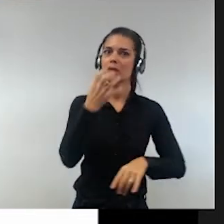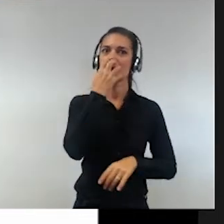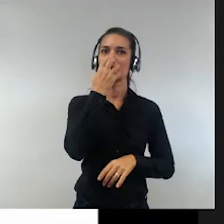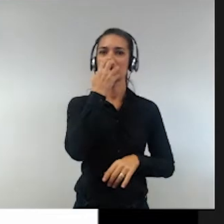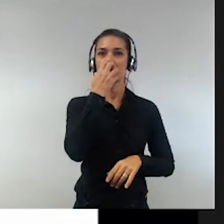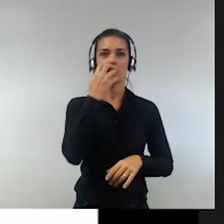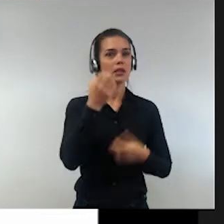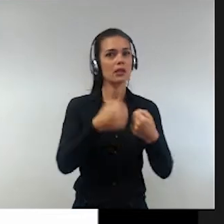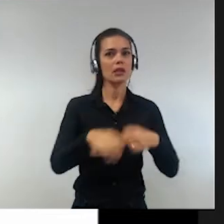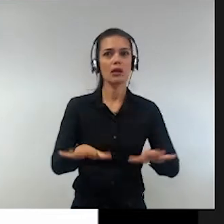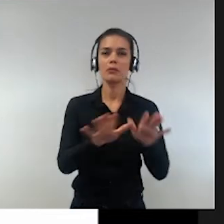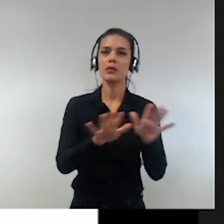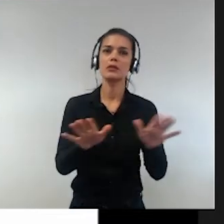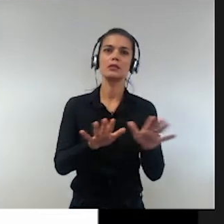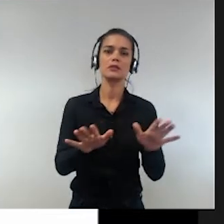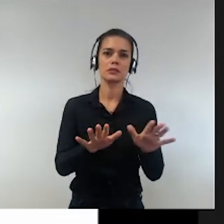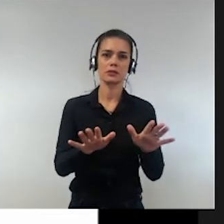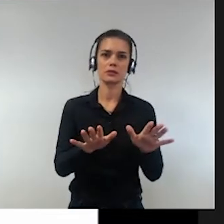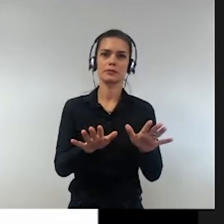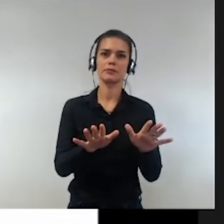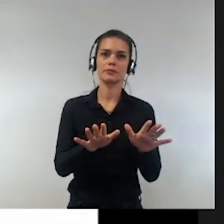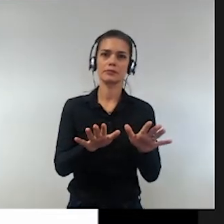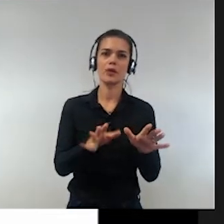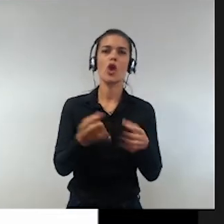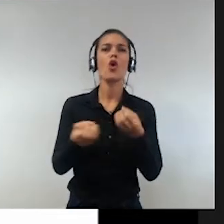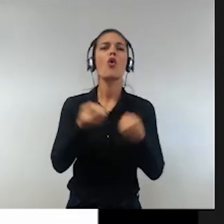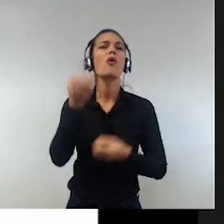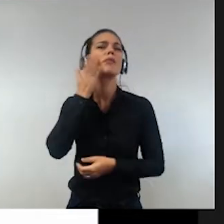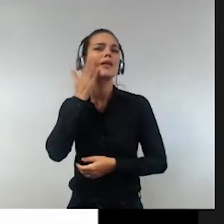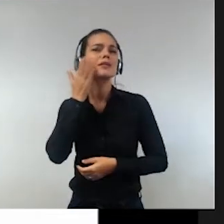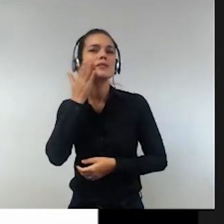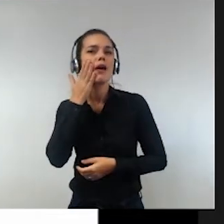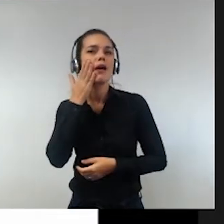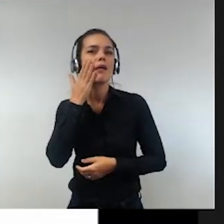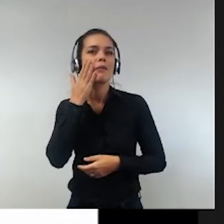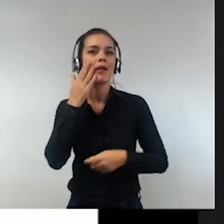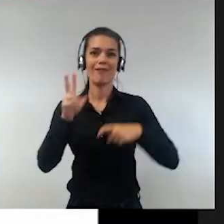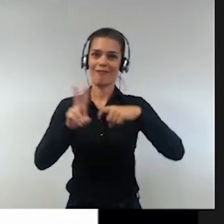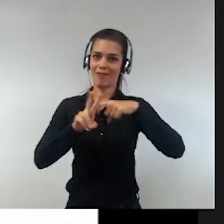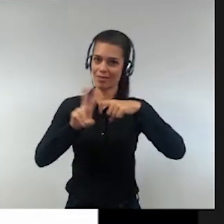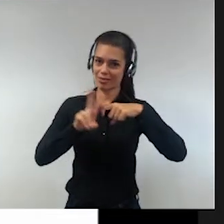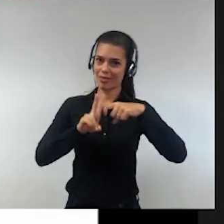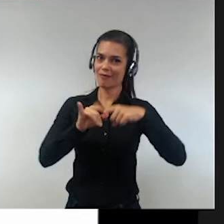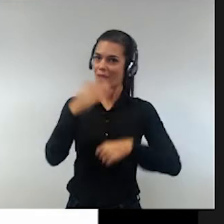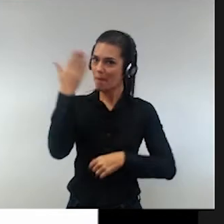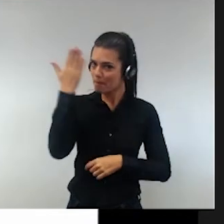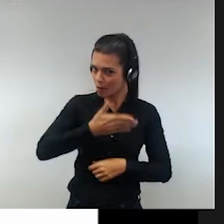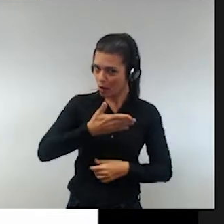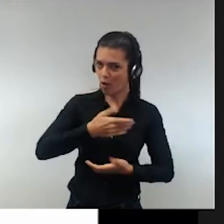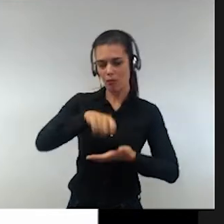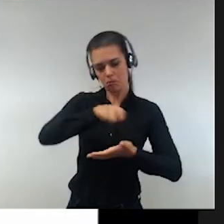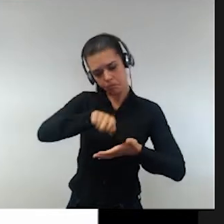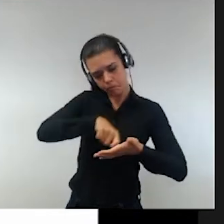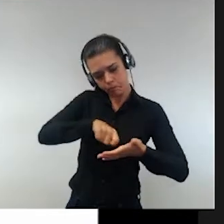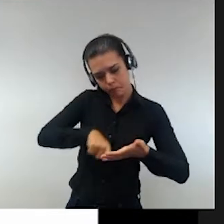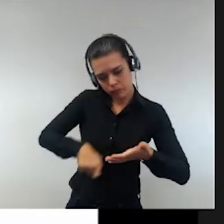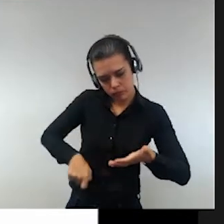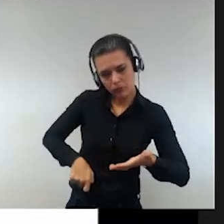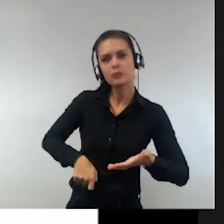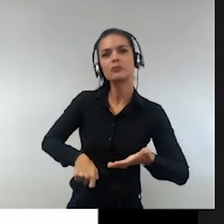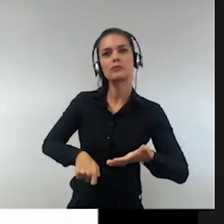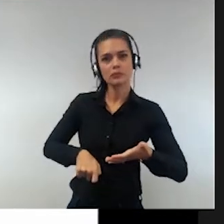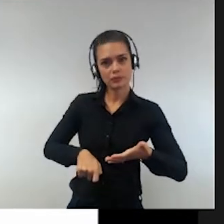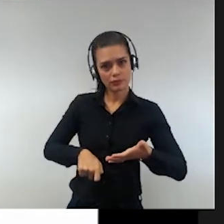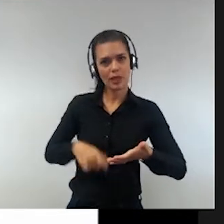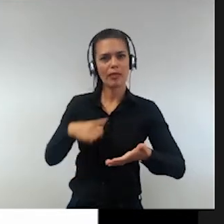a gente vai conseguir isso através do laudo veterinário. O veterinário declarando, né, o veterinário devidamente com seu